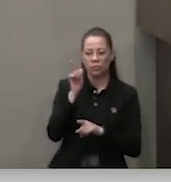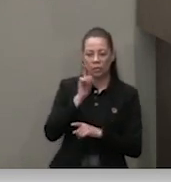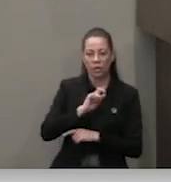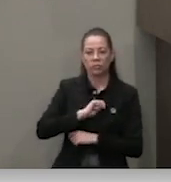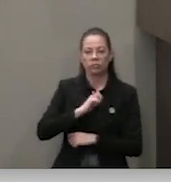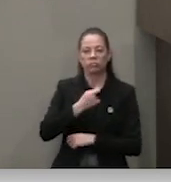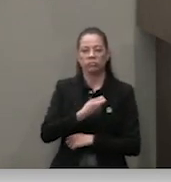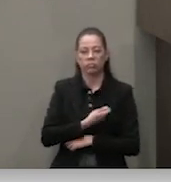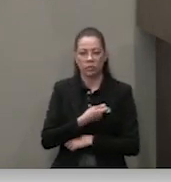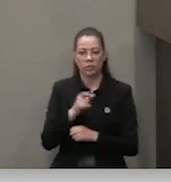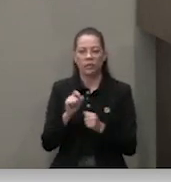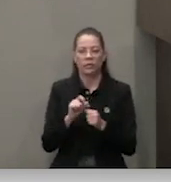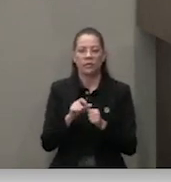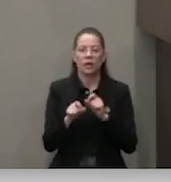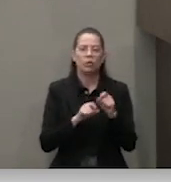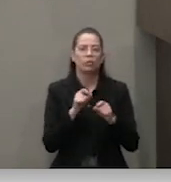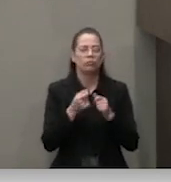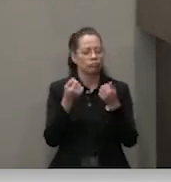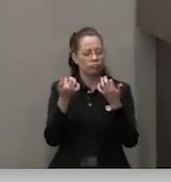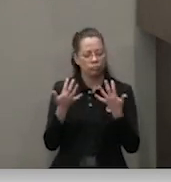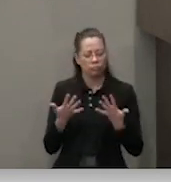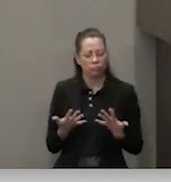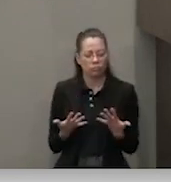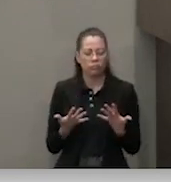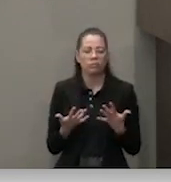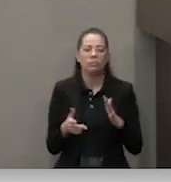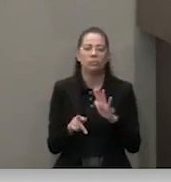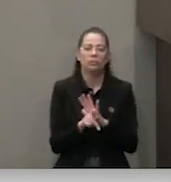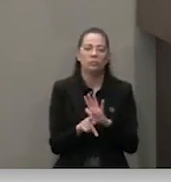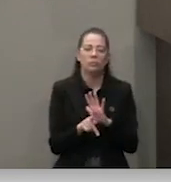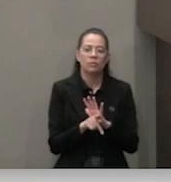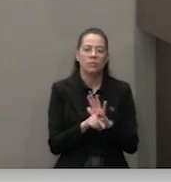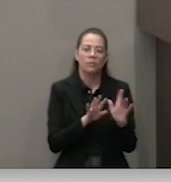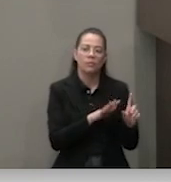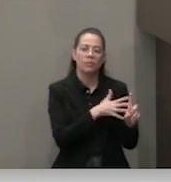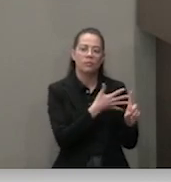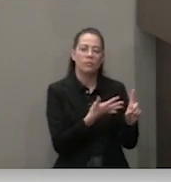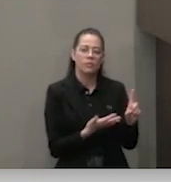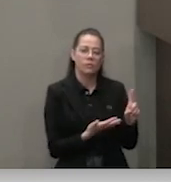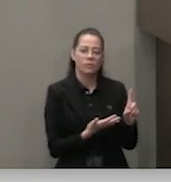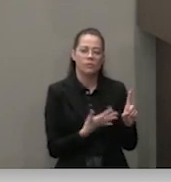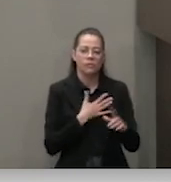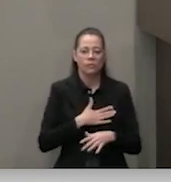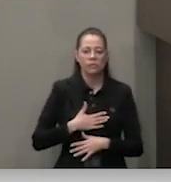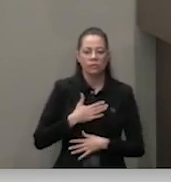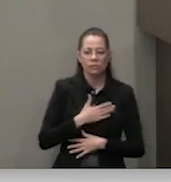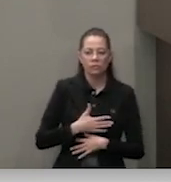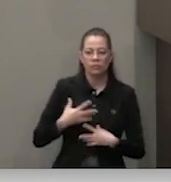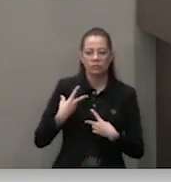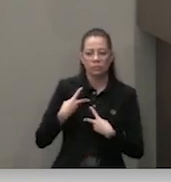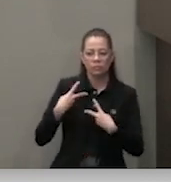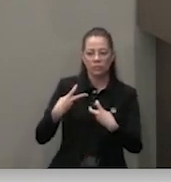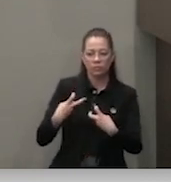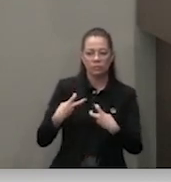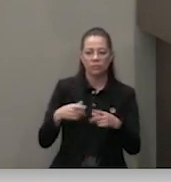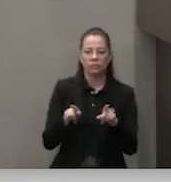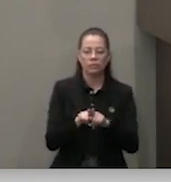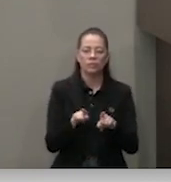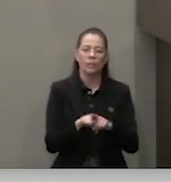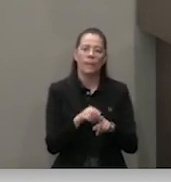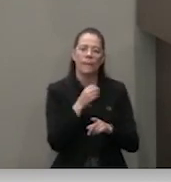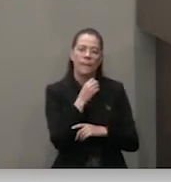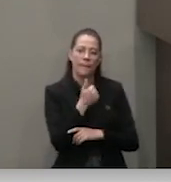Carol faz com que ela desfrute dessa dessa homenagem e se sinta sim ah